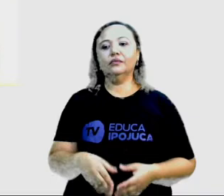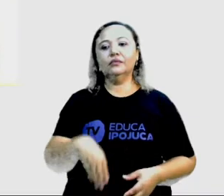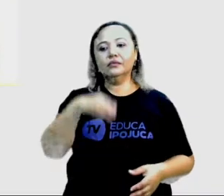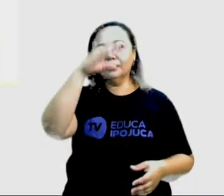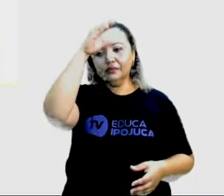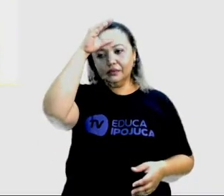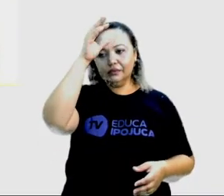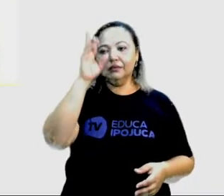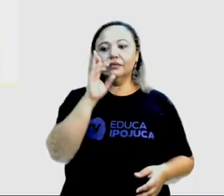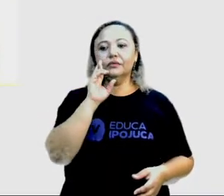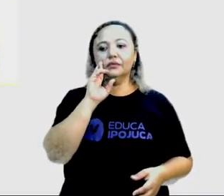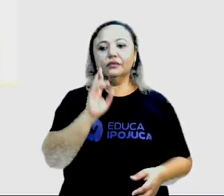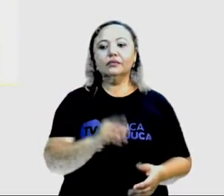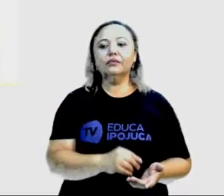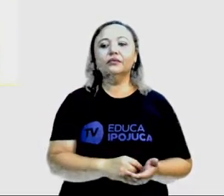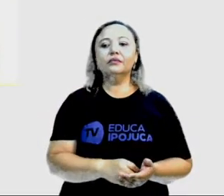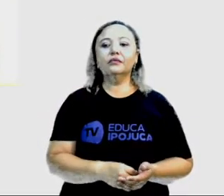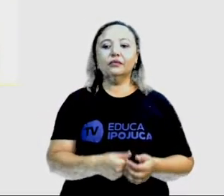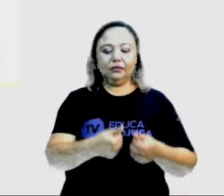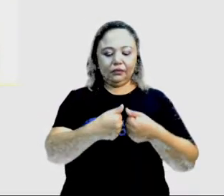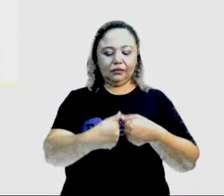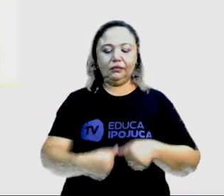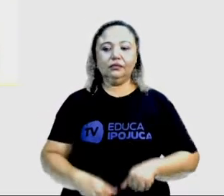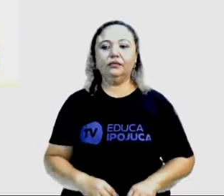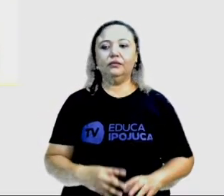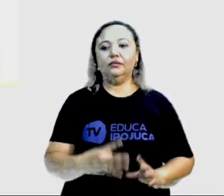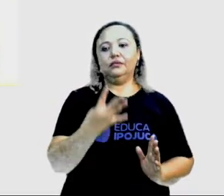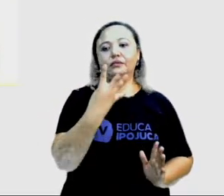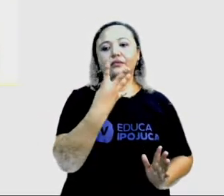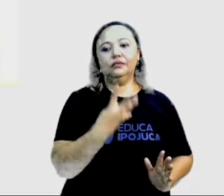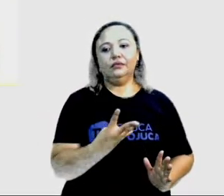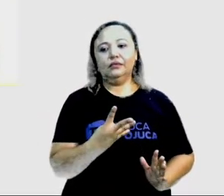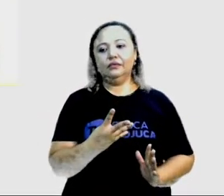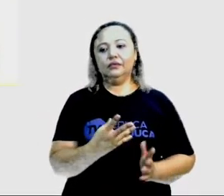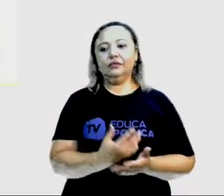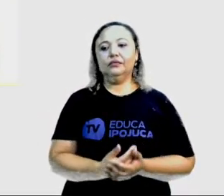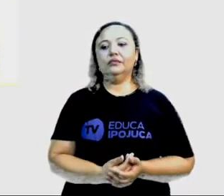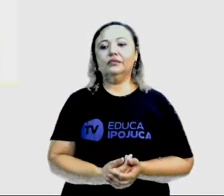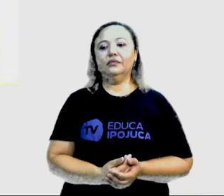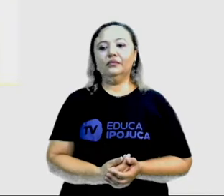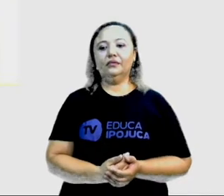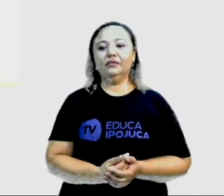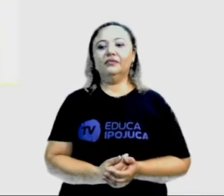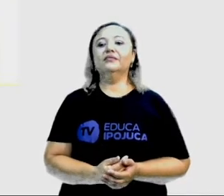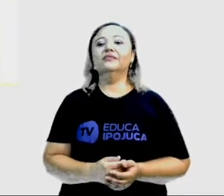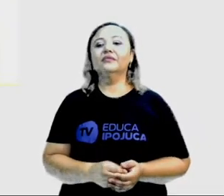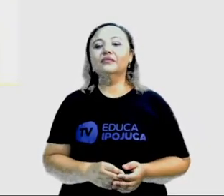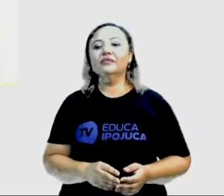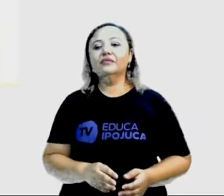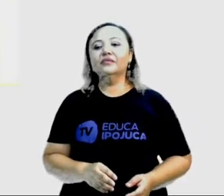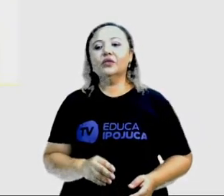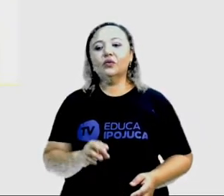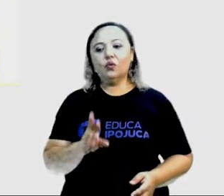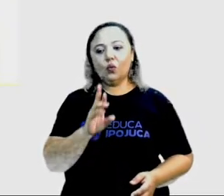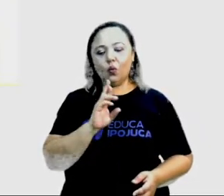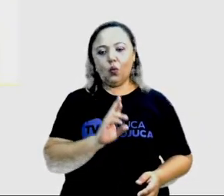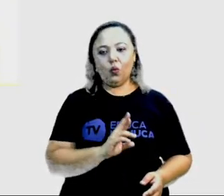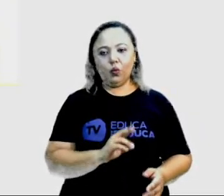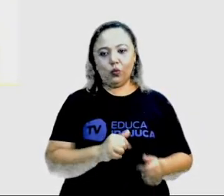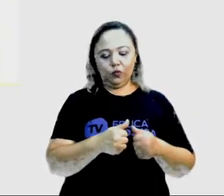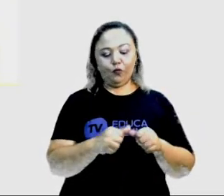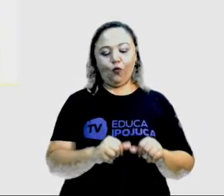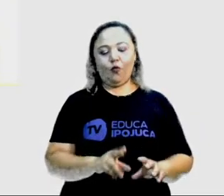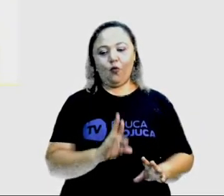E fiquei com o resto, que é 4. Ou a diferença, 4.